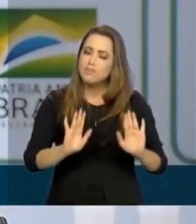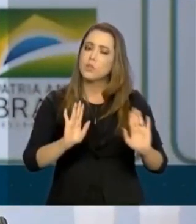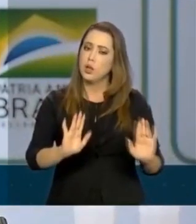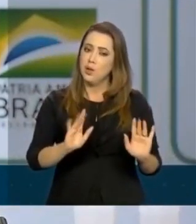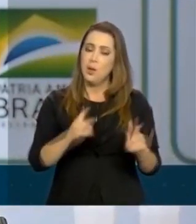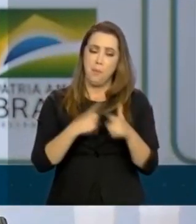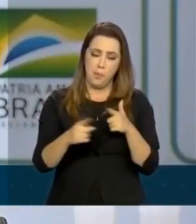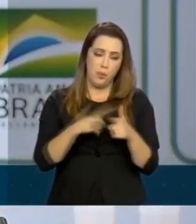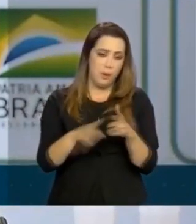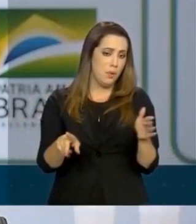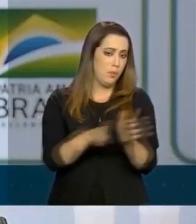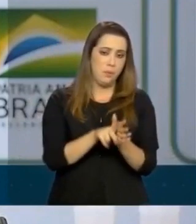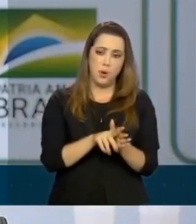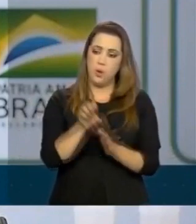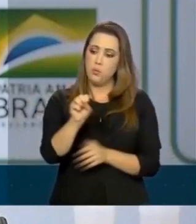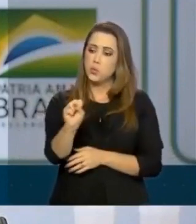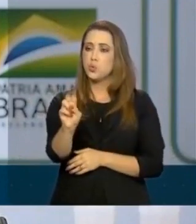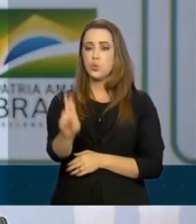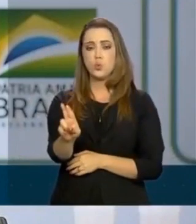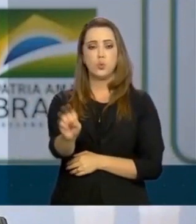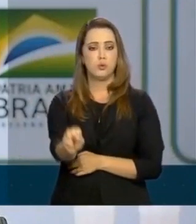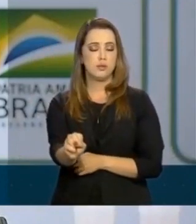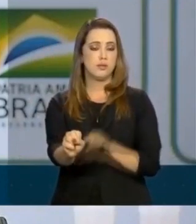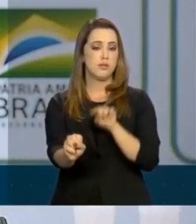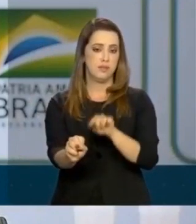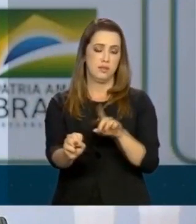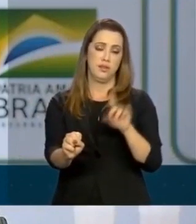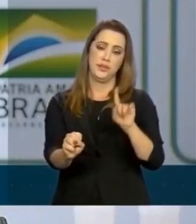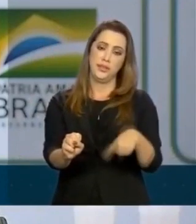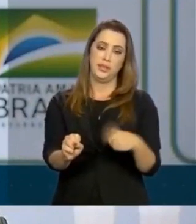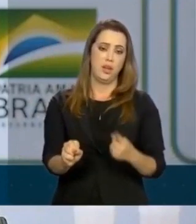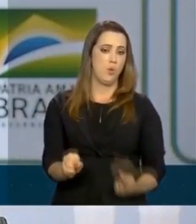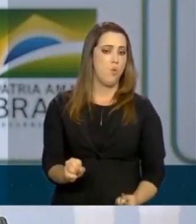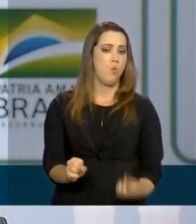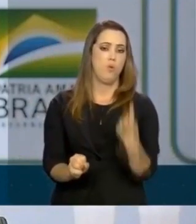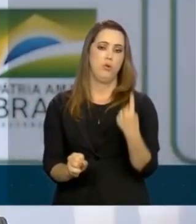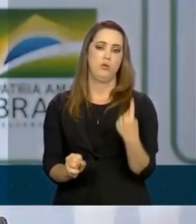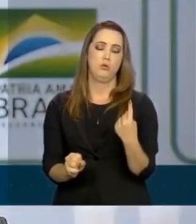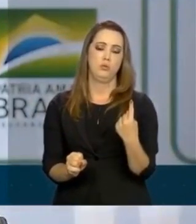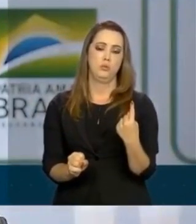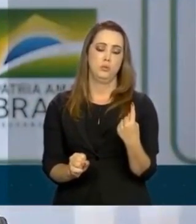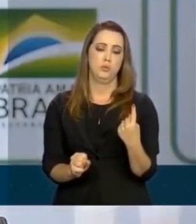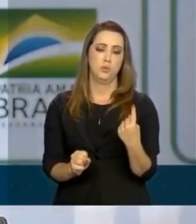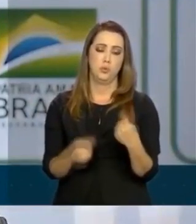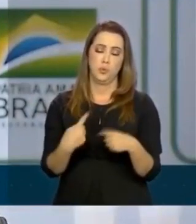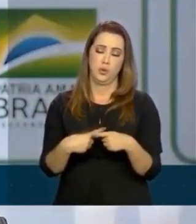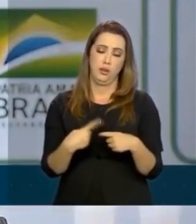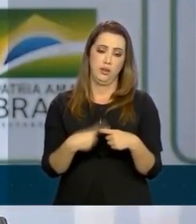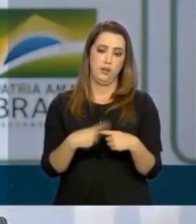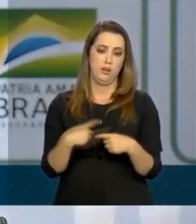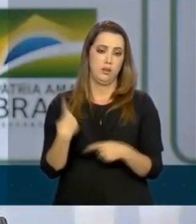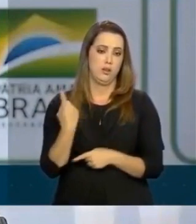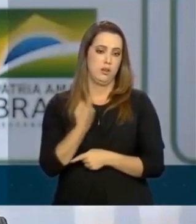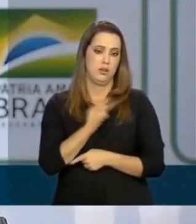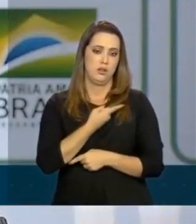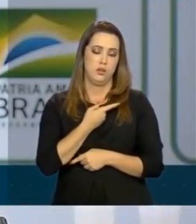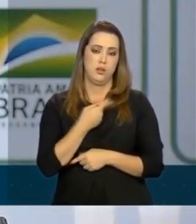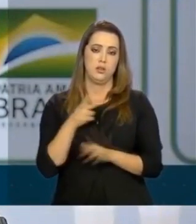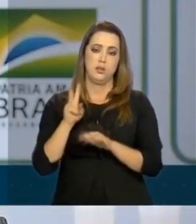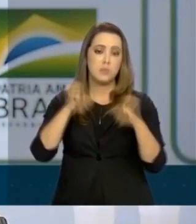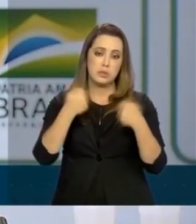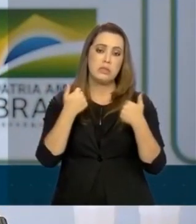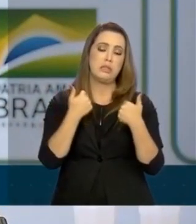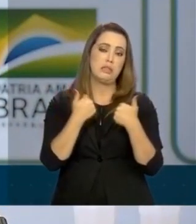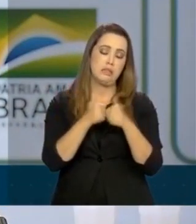para o próprio sistema de saúde, que é a única razão das nossas medidas